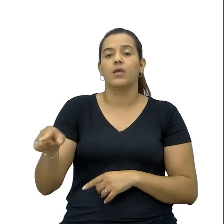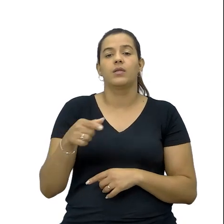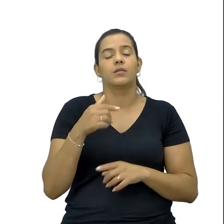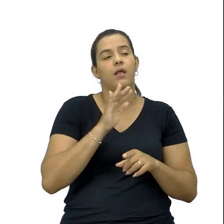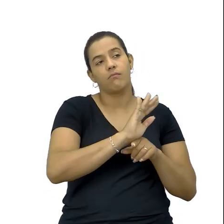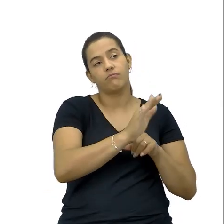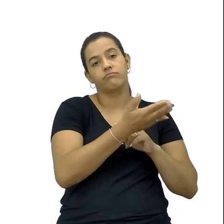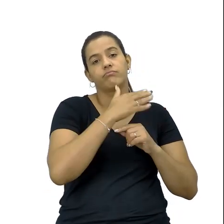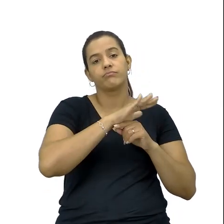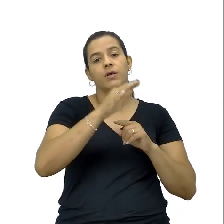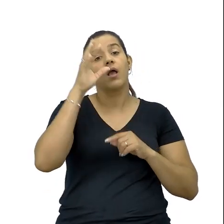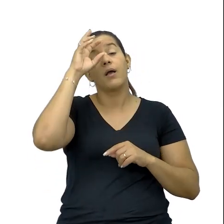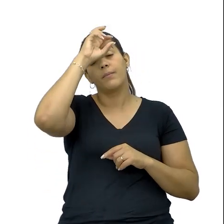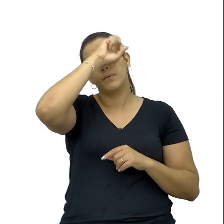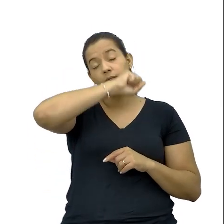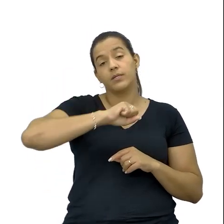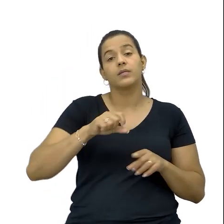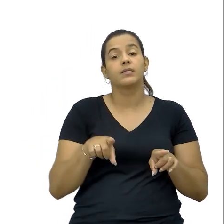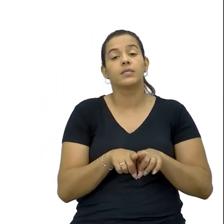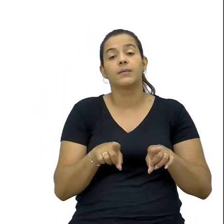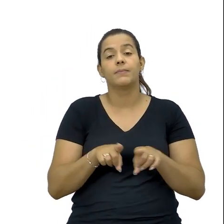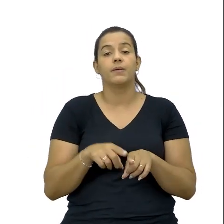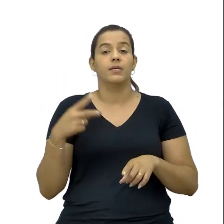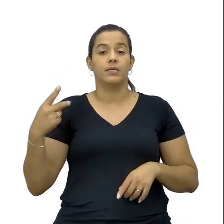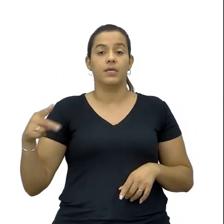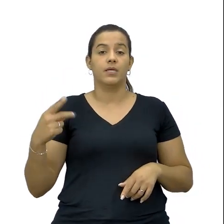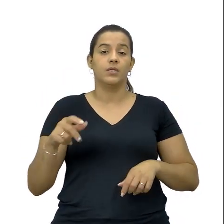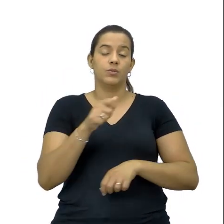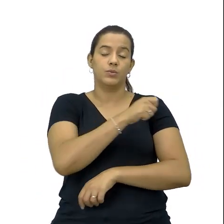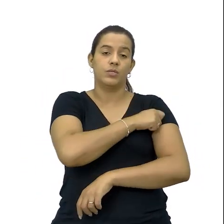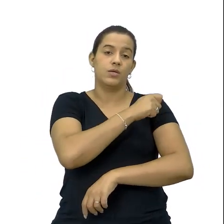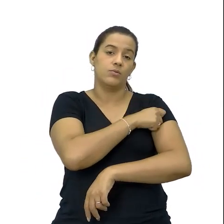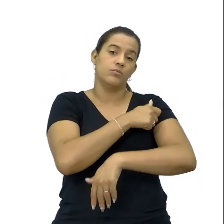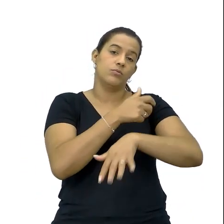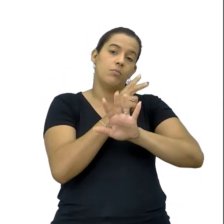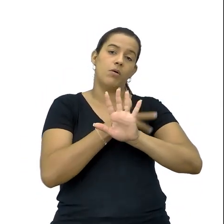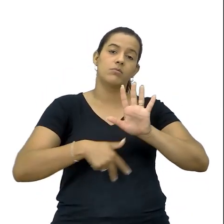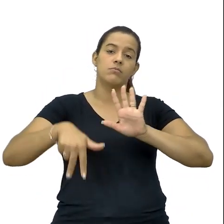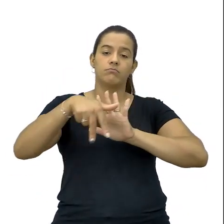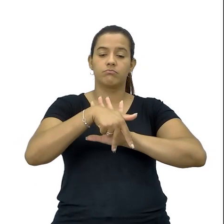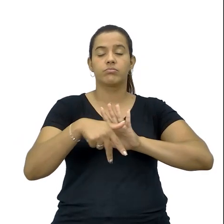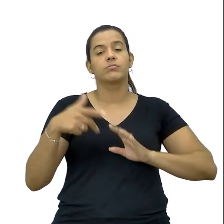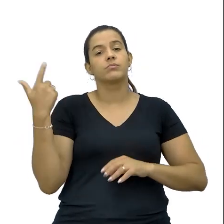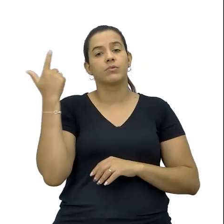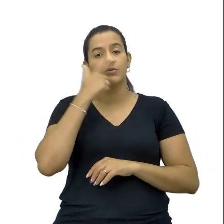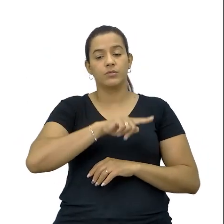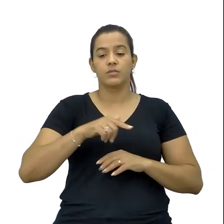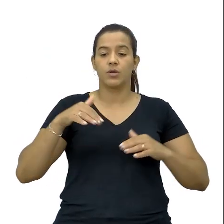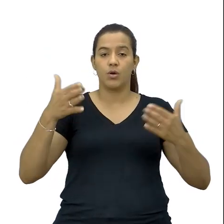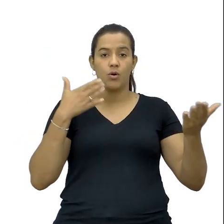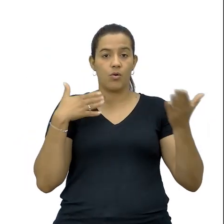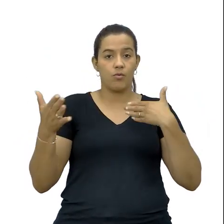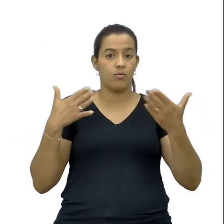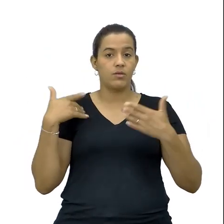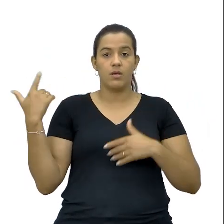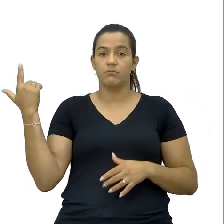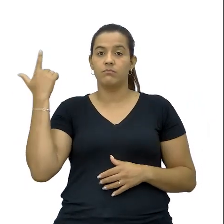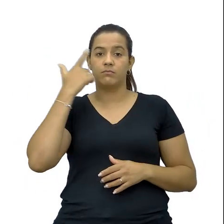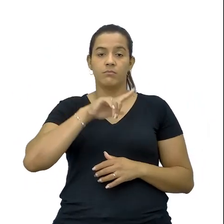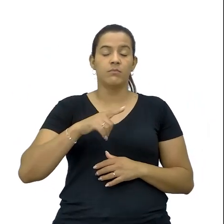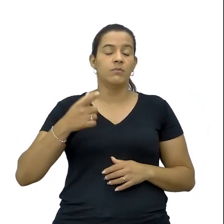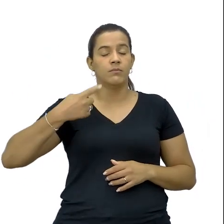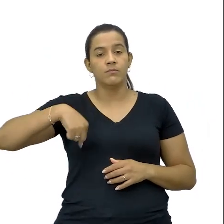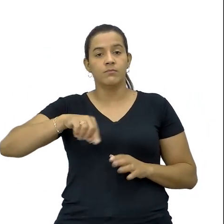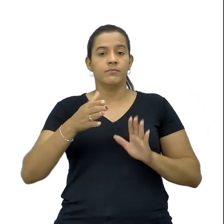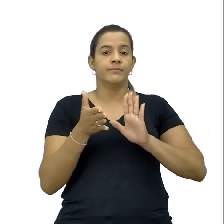eles estarem, a autonomia deles, deixarem que eles conversem, que eles discutam, né? As atividades que a gente